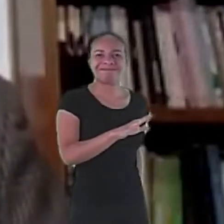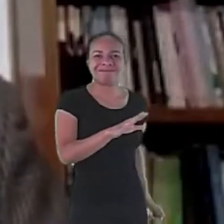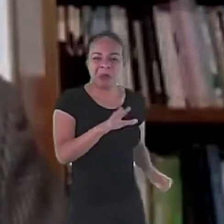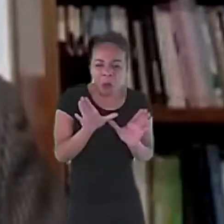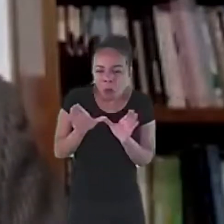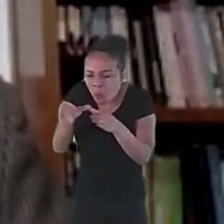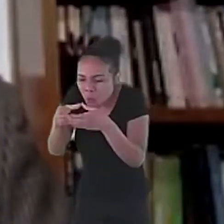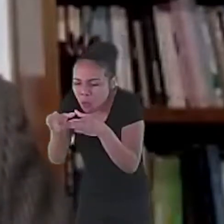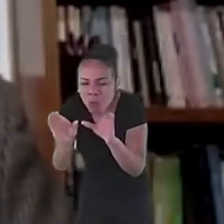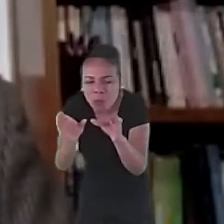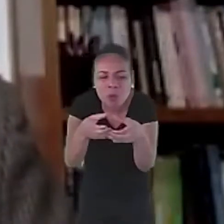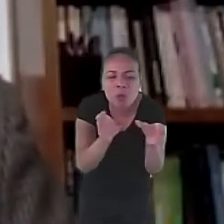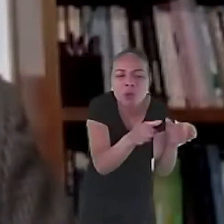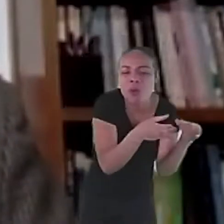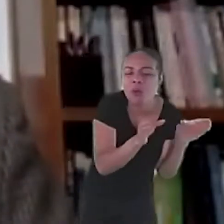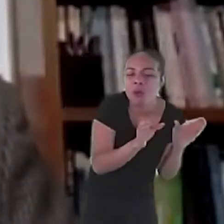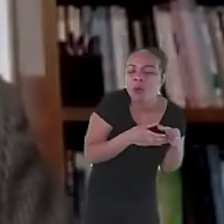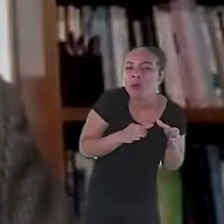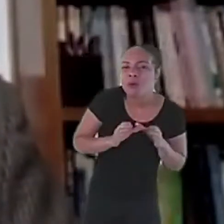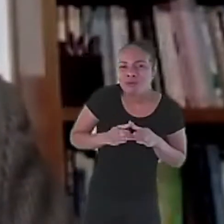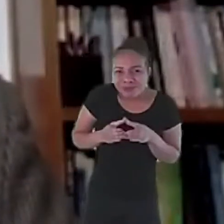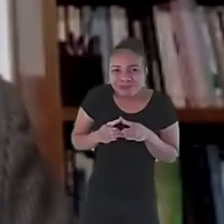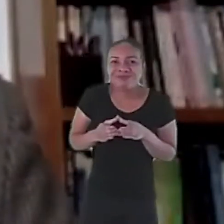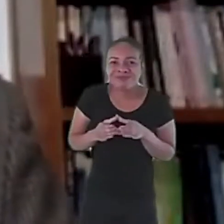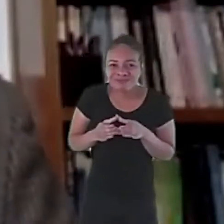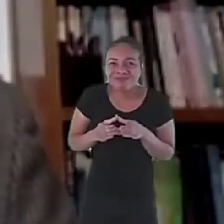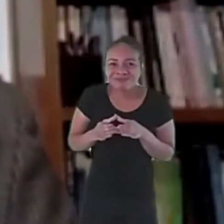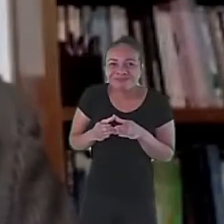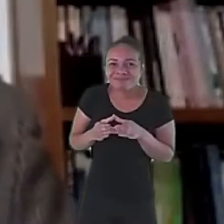polarizado, sectarizado.